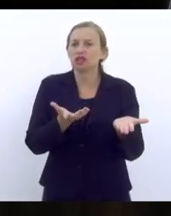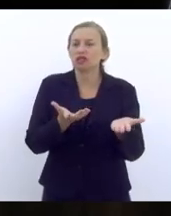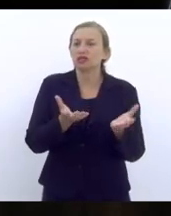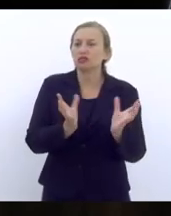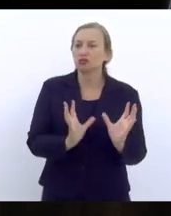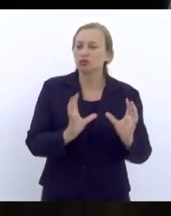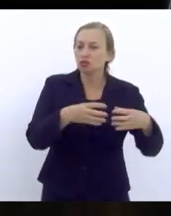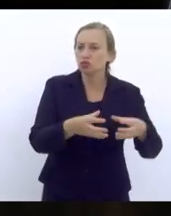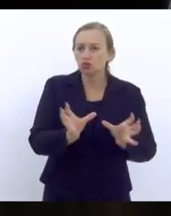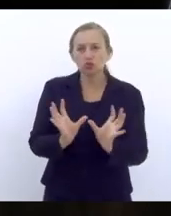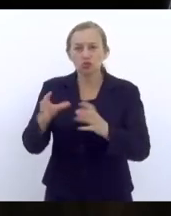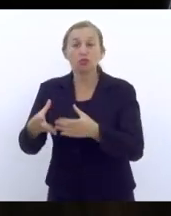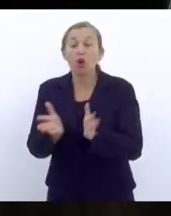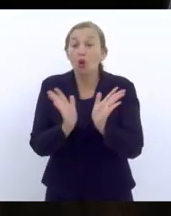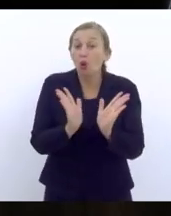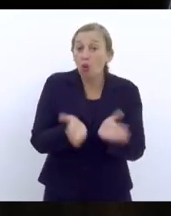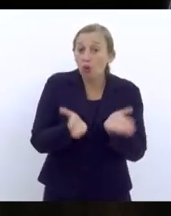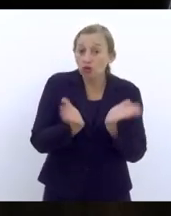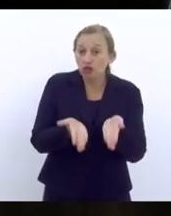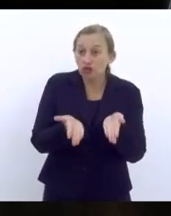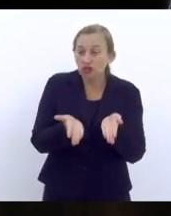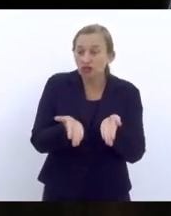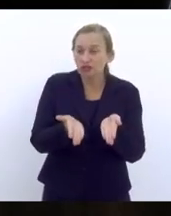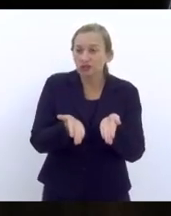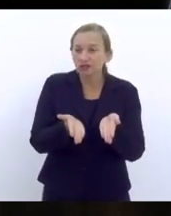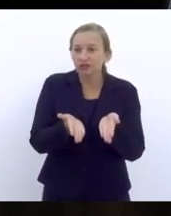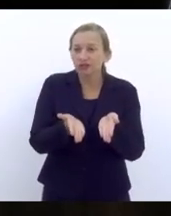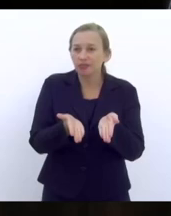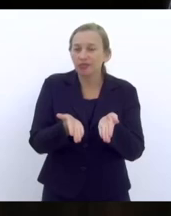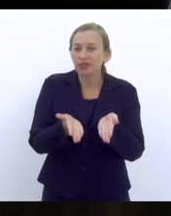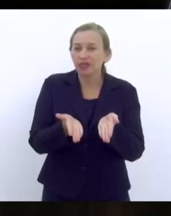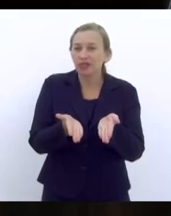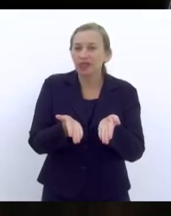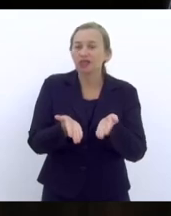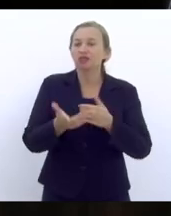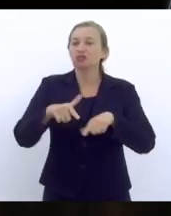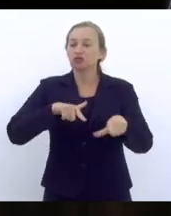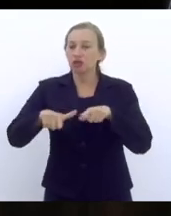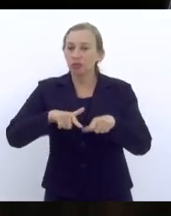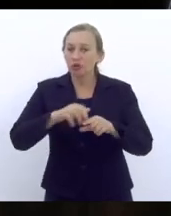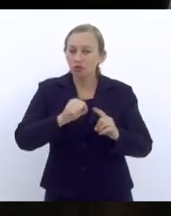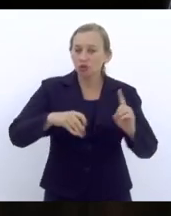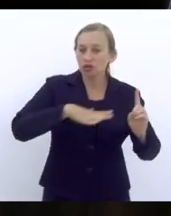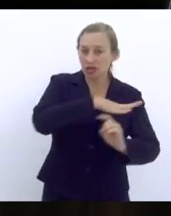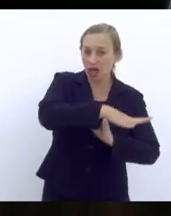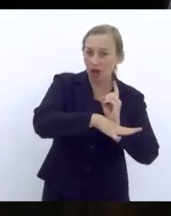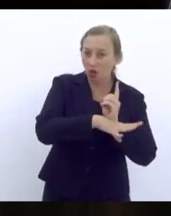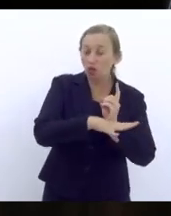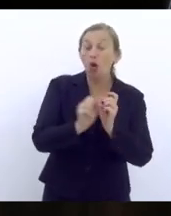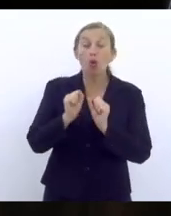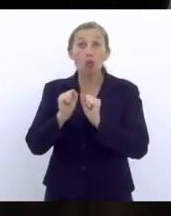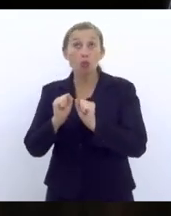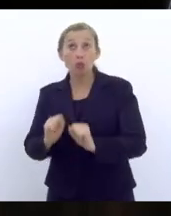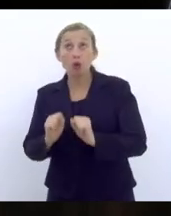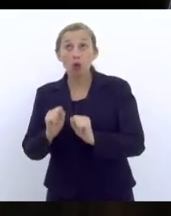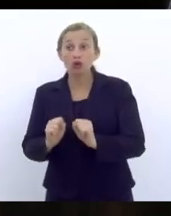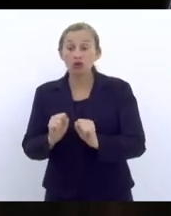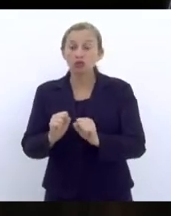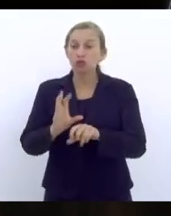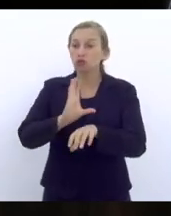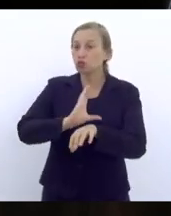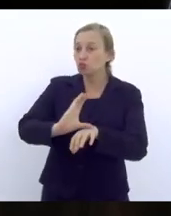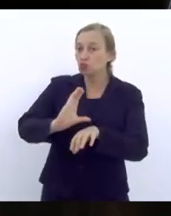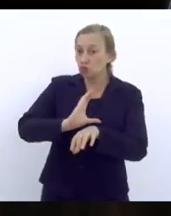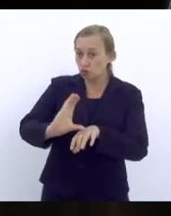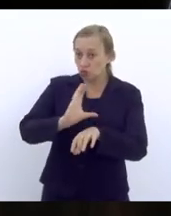unidades, hoje, através da igreja, do trabalho social, eu posso hoje dar um curso